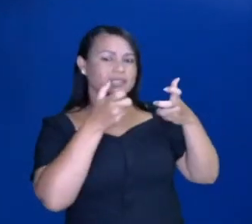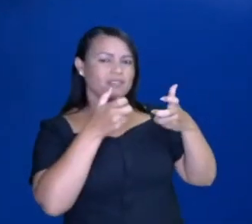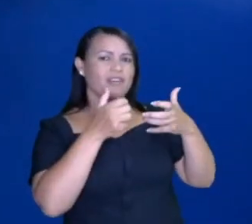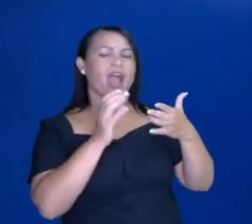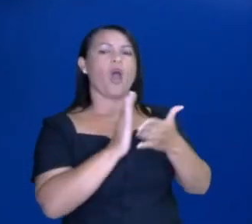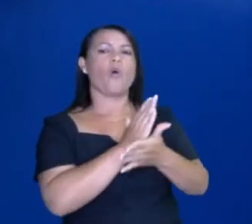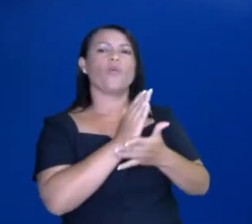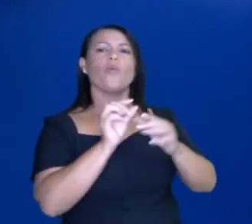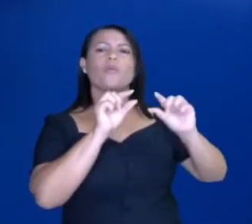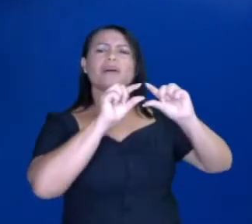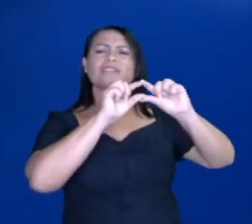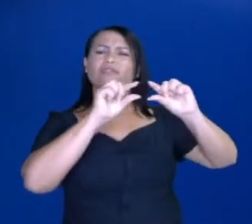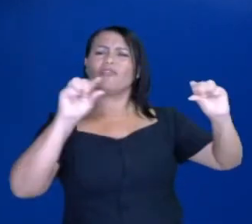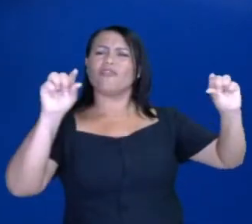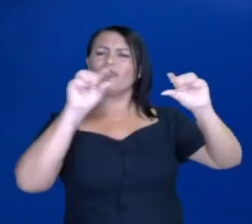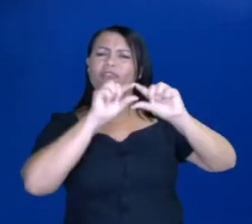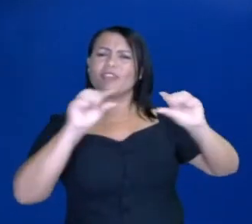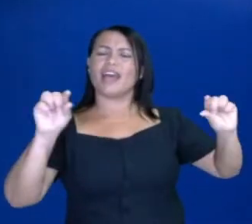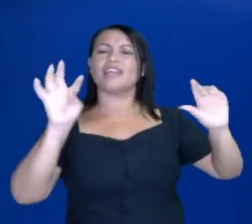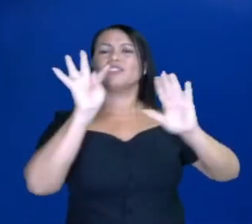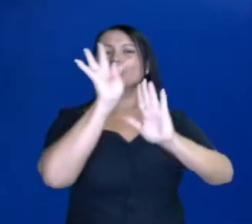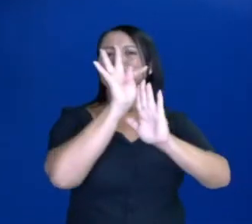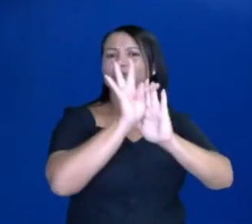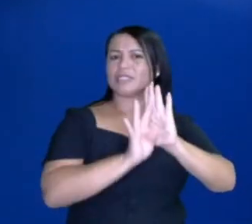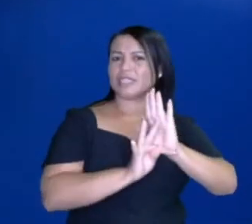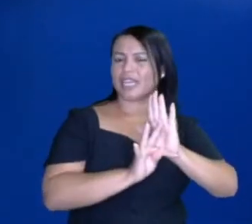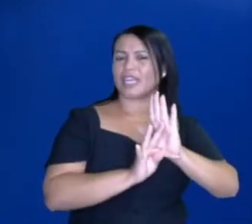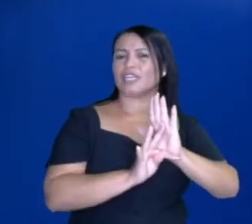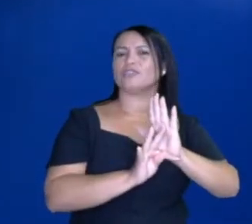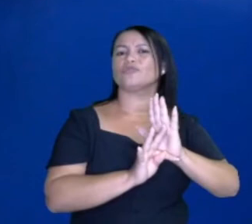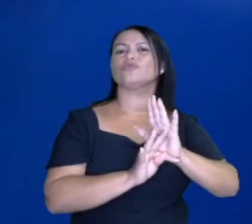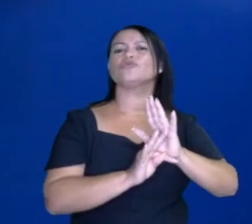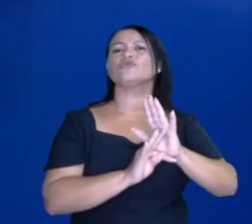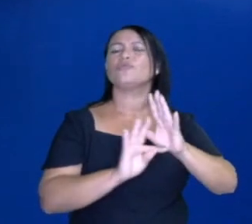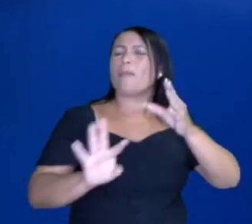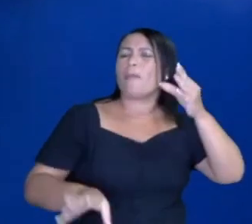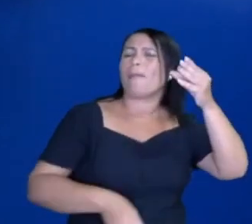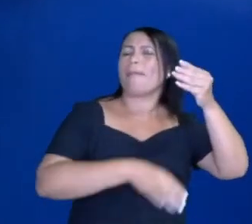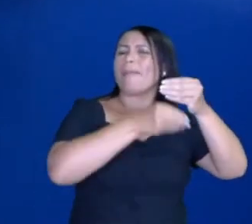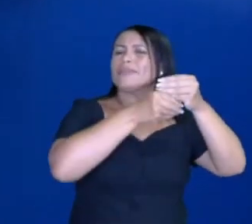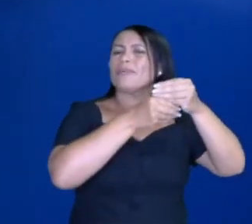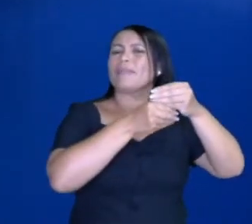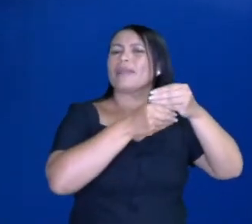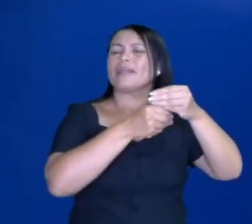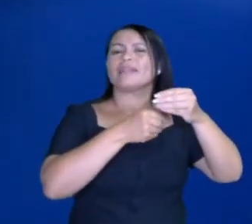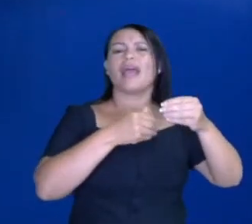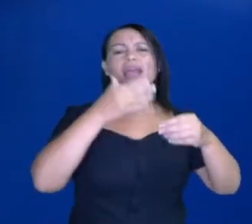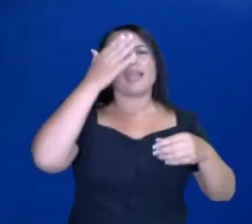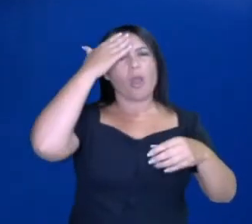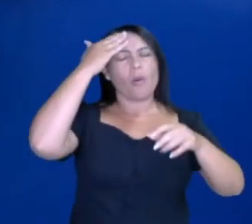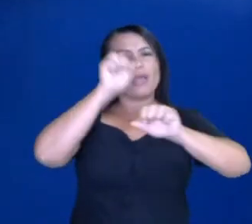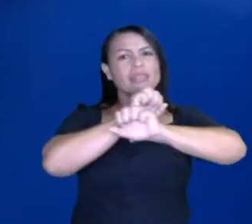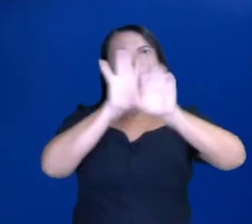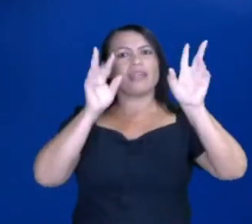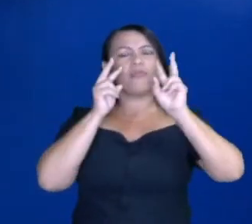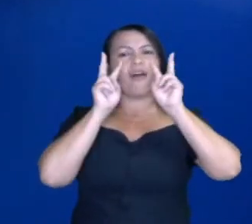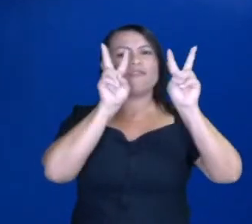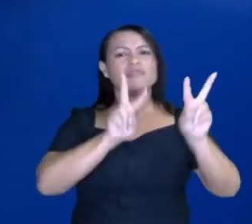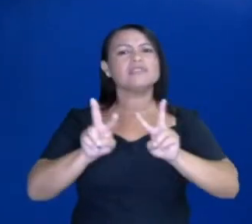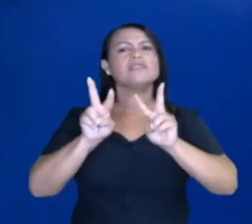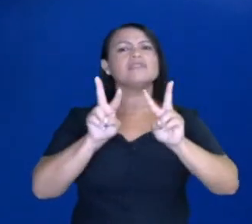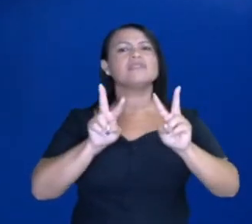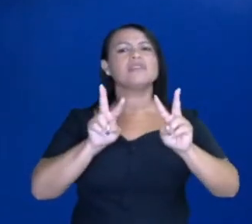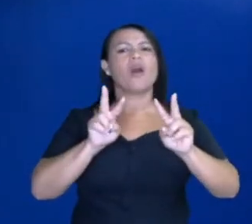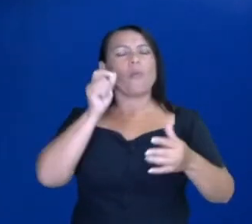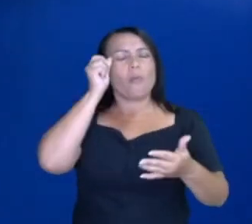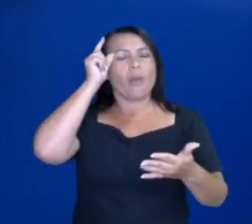texto mais completas que me levem a ter uma visão maior, me levem a